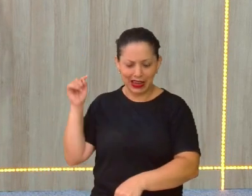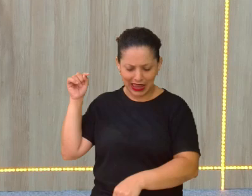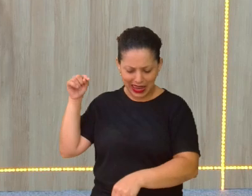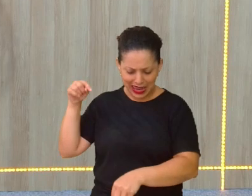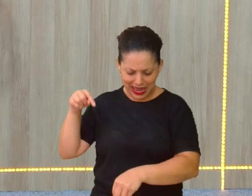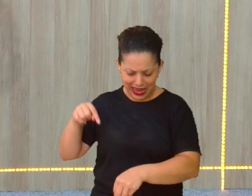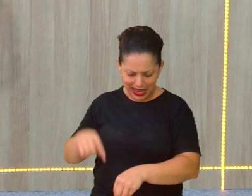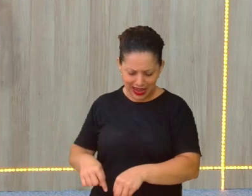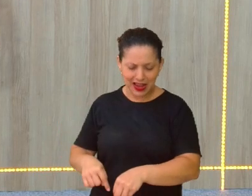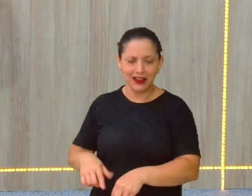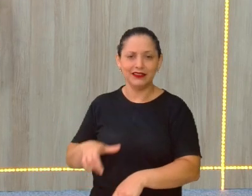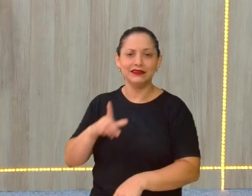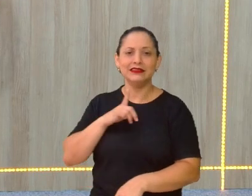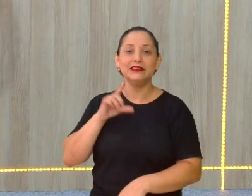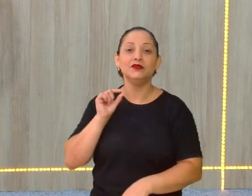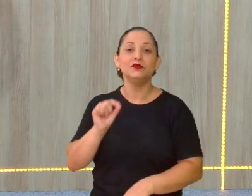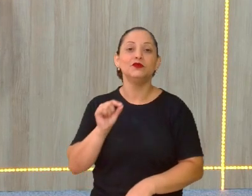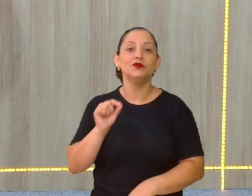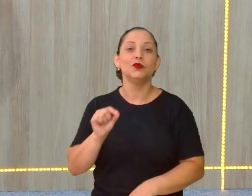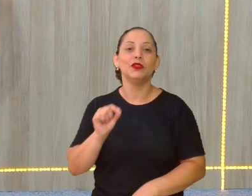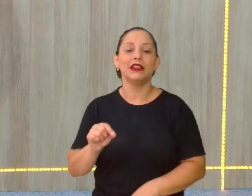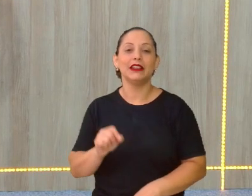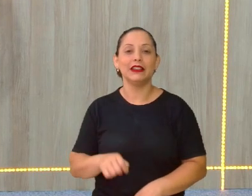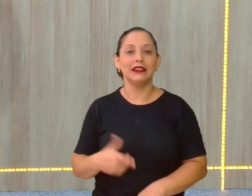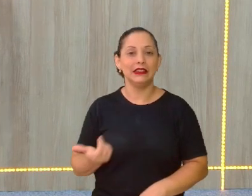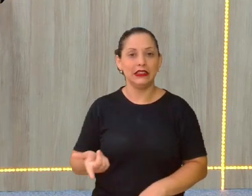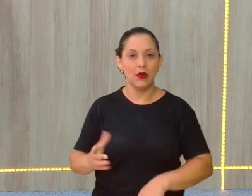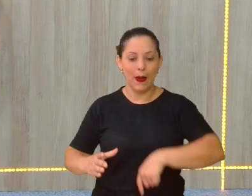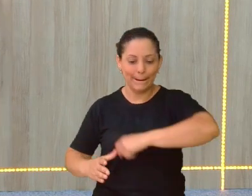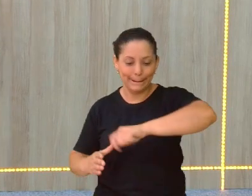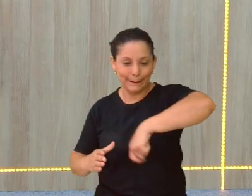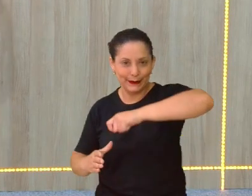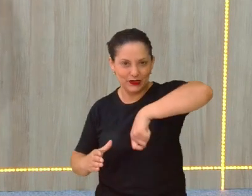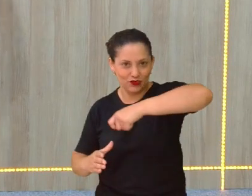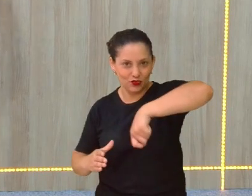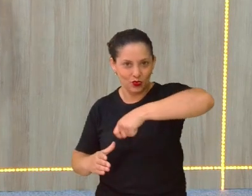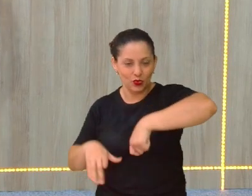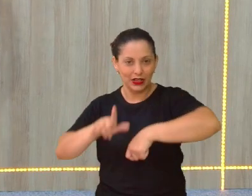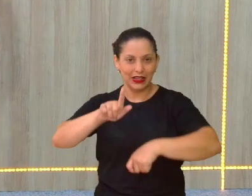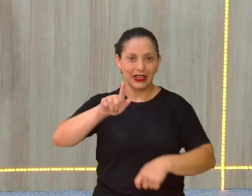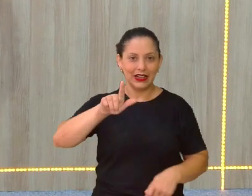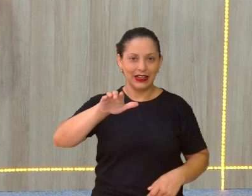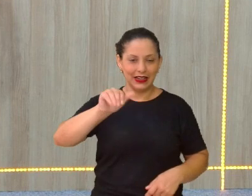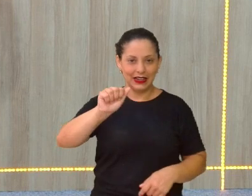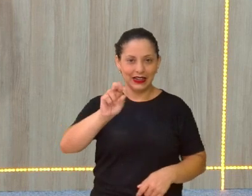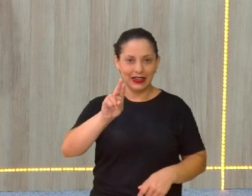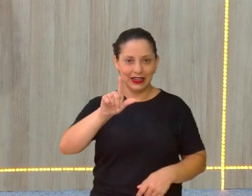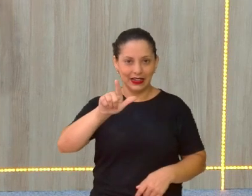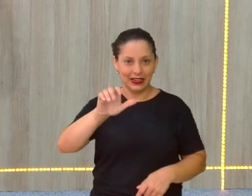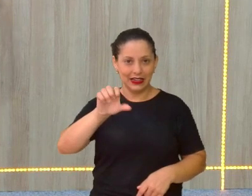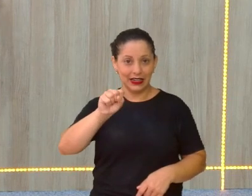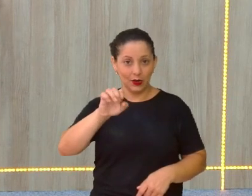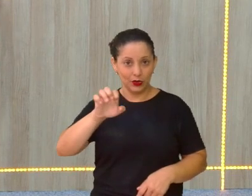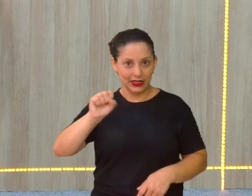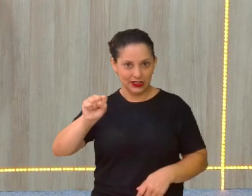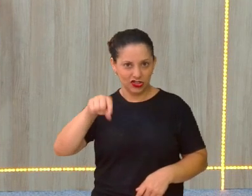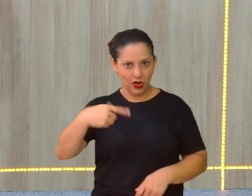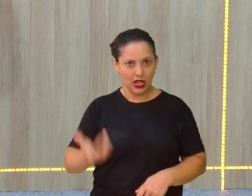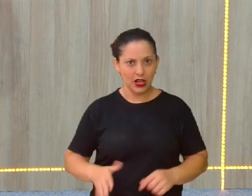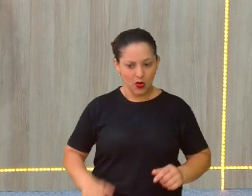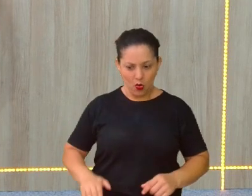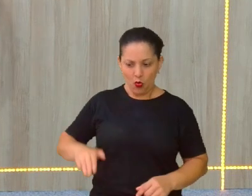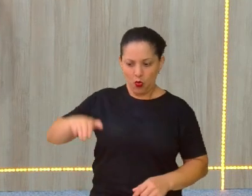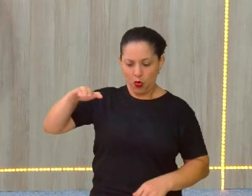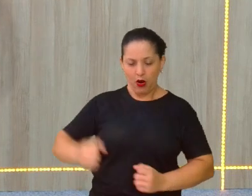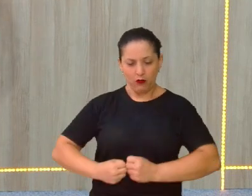né? Dos gauleses ali, e ele ficou com a super força, né? Então é um desenho